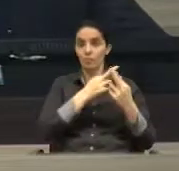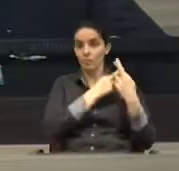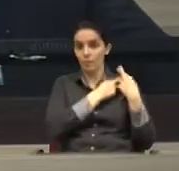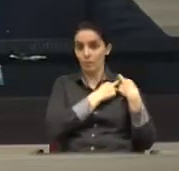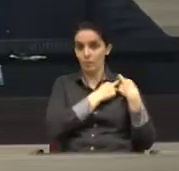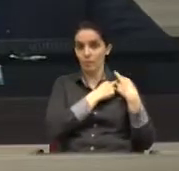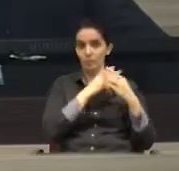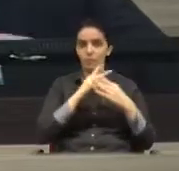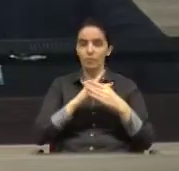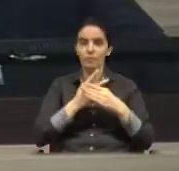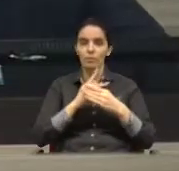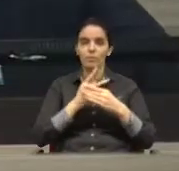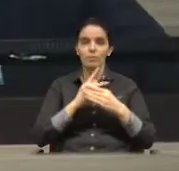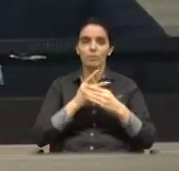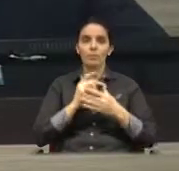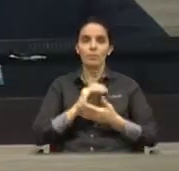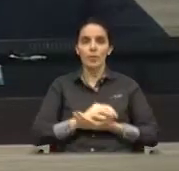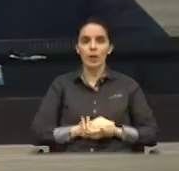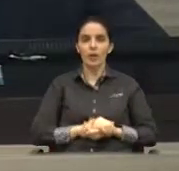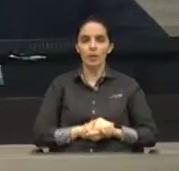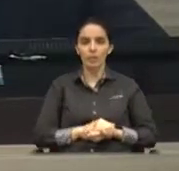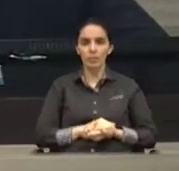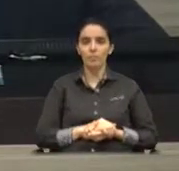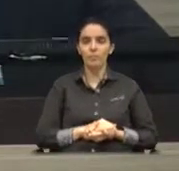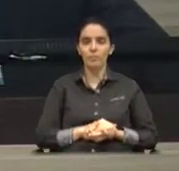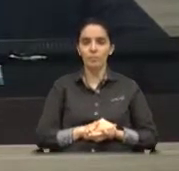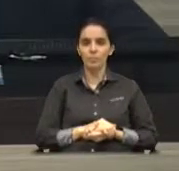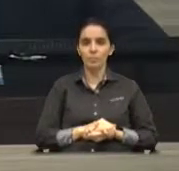A palavra, vereador Helder Lúcio de Oliveira.